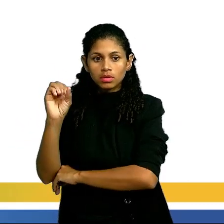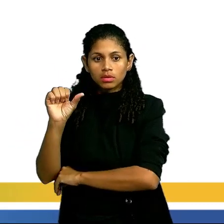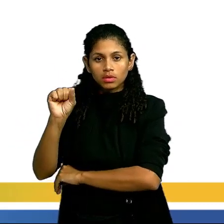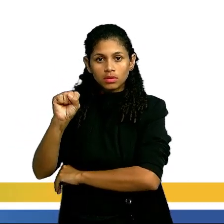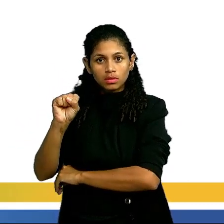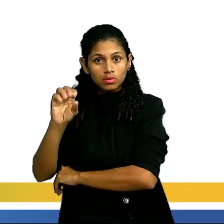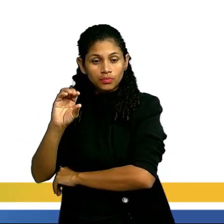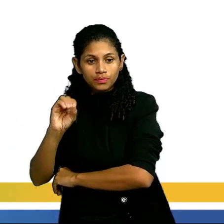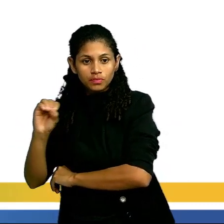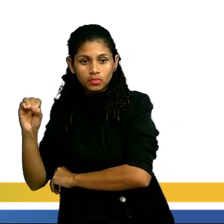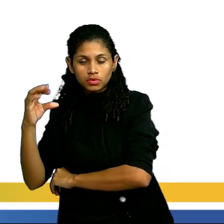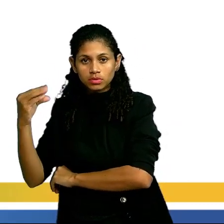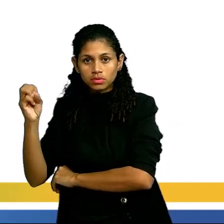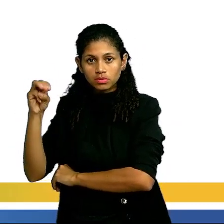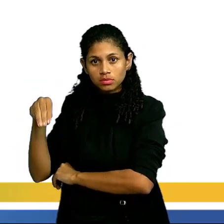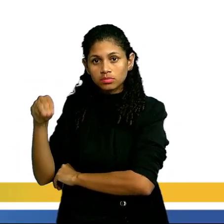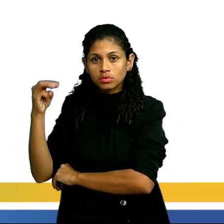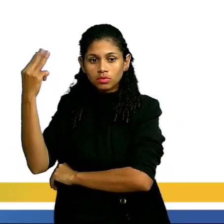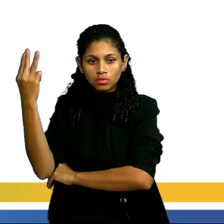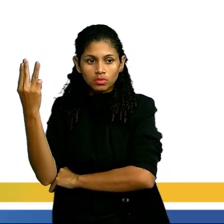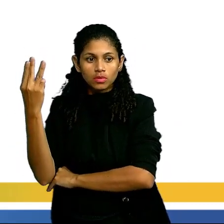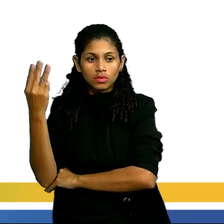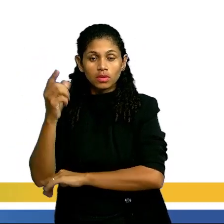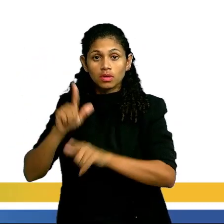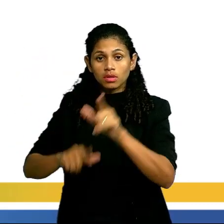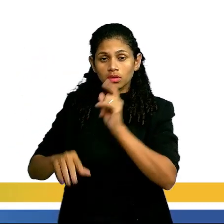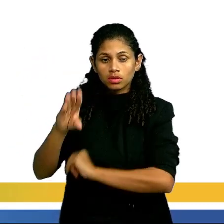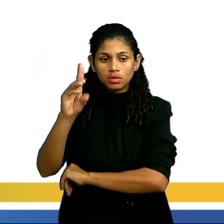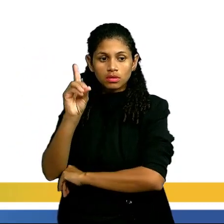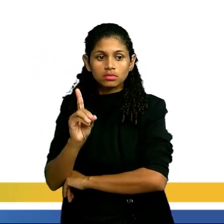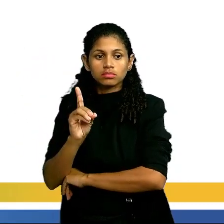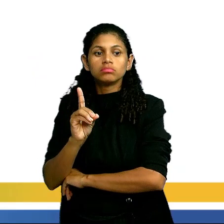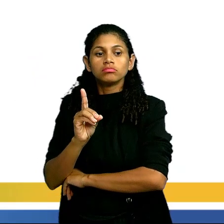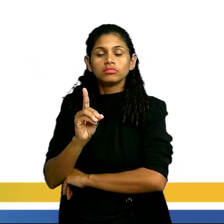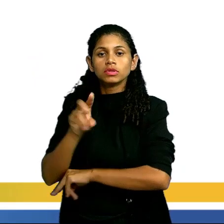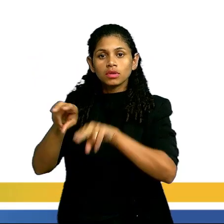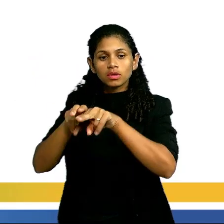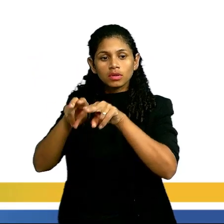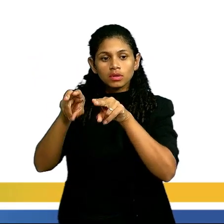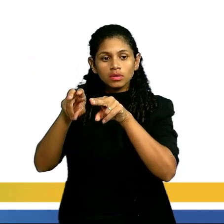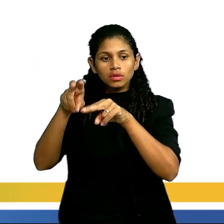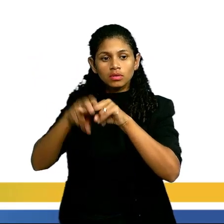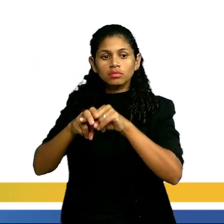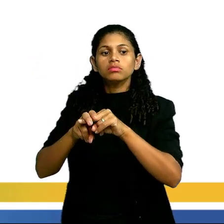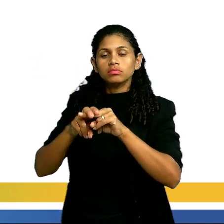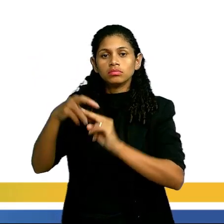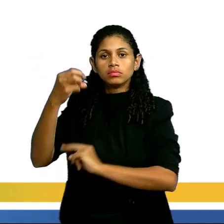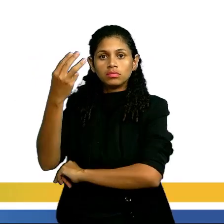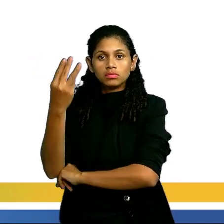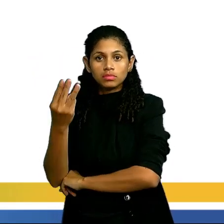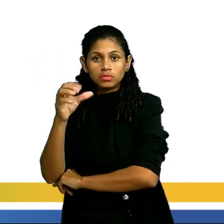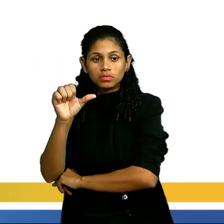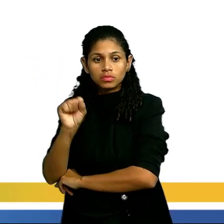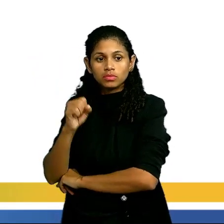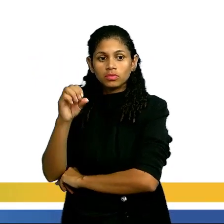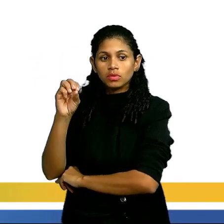10.800 centímetros cúbicos. Na letra D, nós temos aí o assento